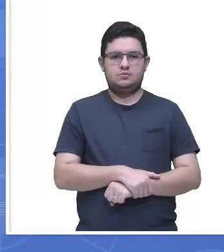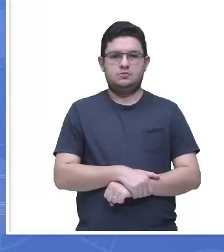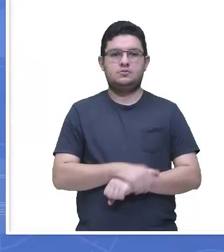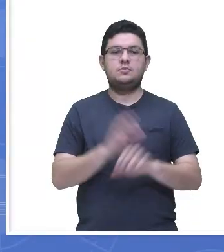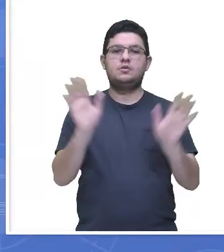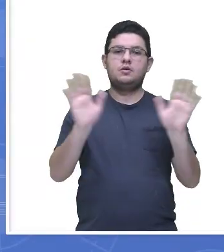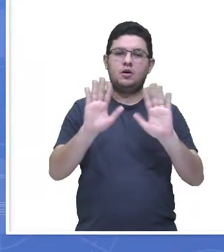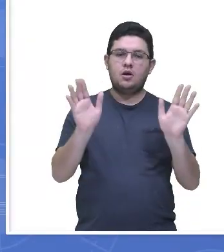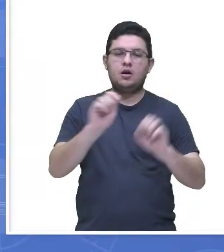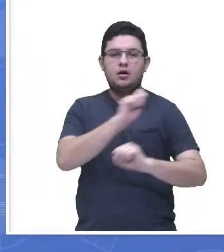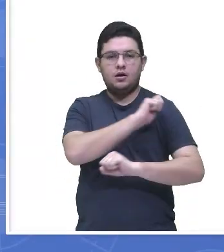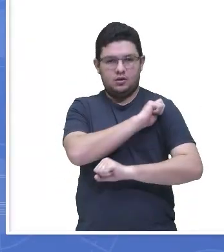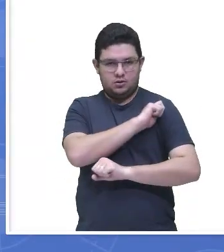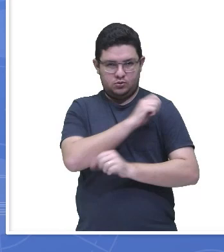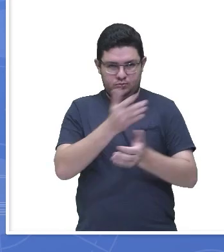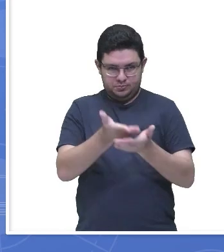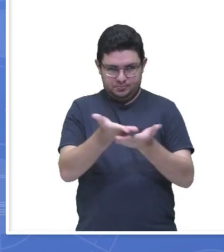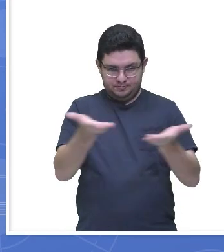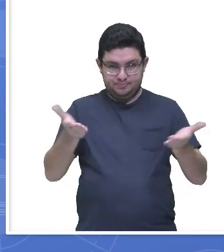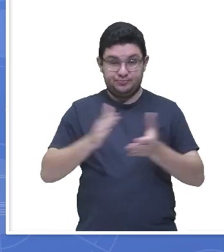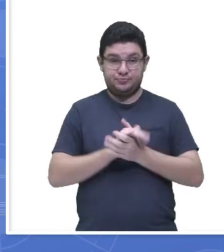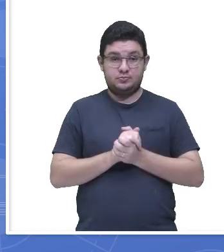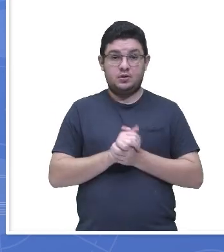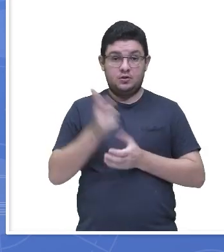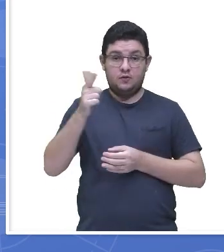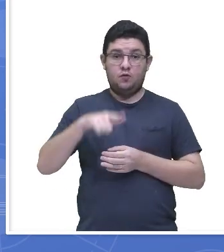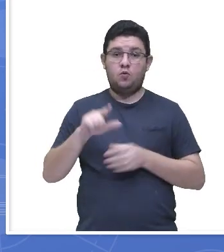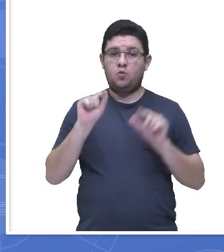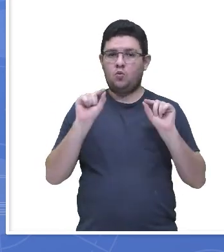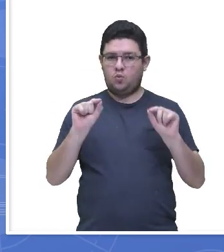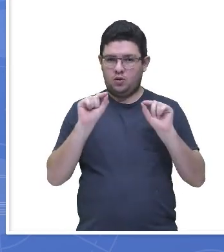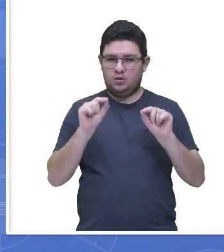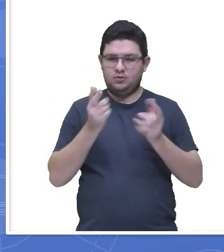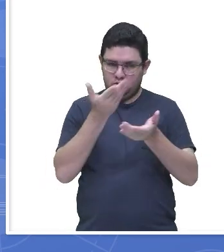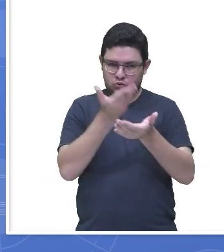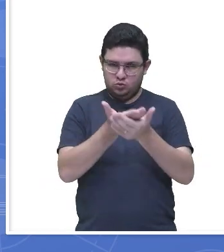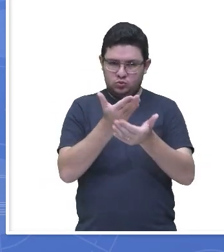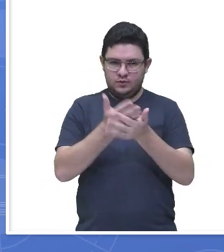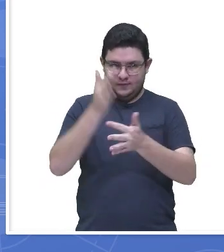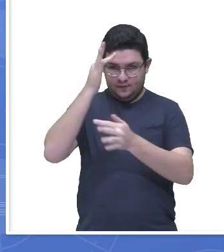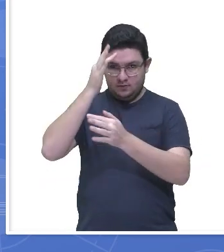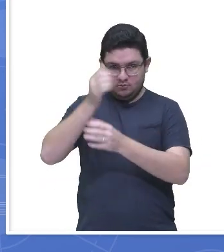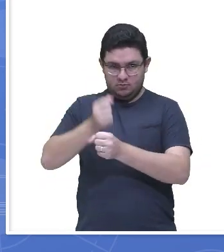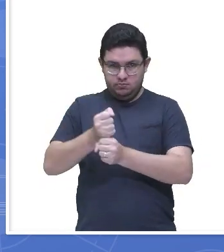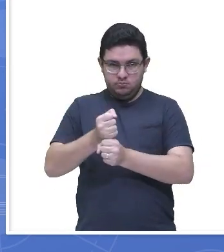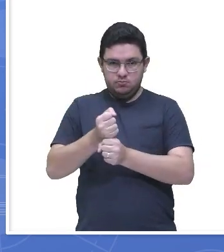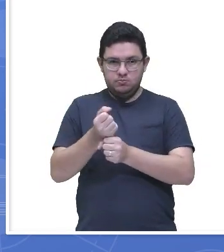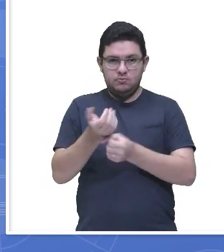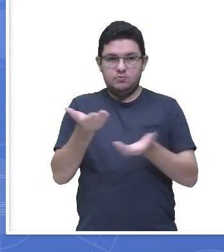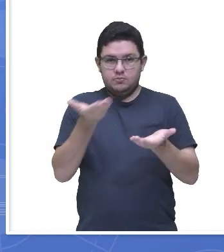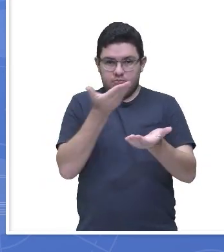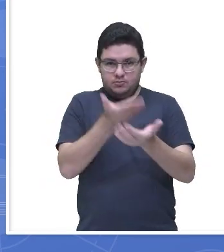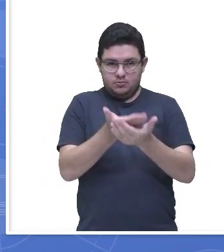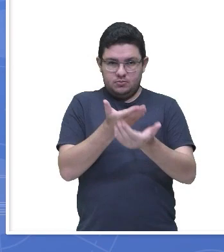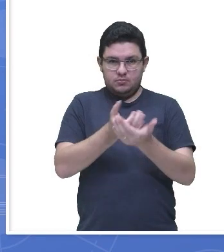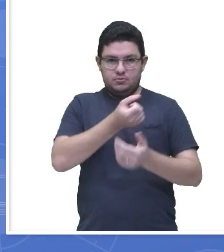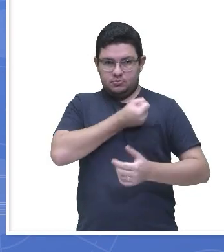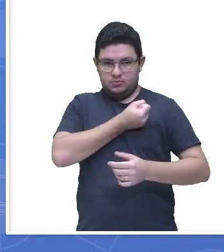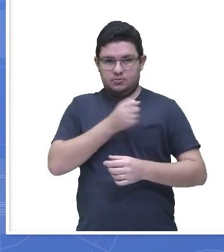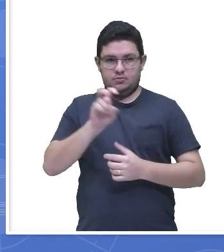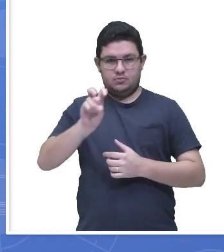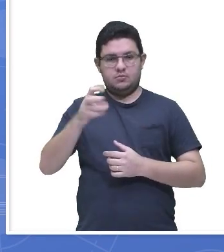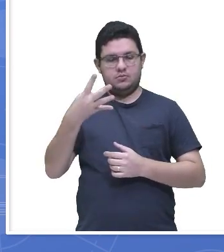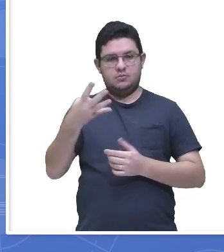Olá, queridos alunos! Estamos aqui de volta para mais uma aula de física, né? Hoje, aula número 54. Eu sou o professor